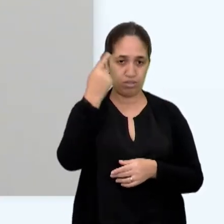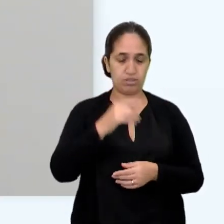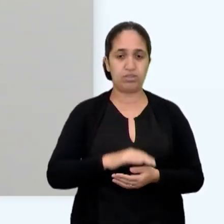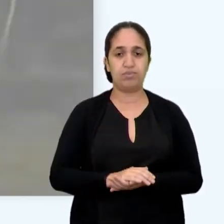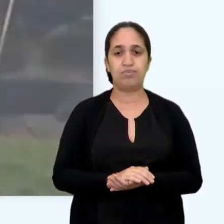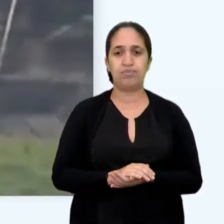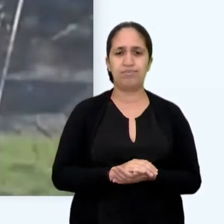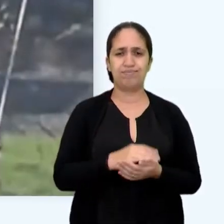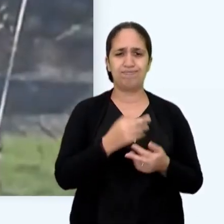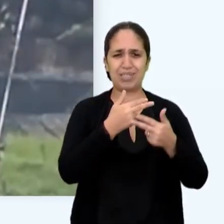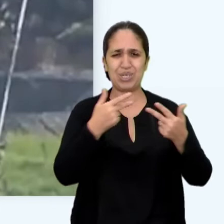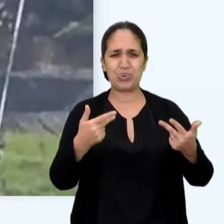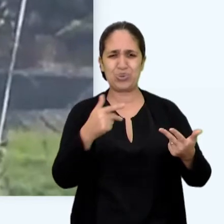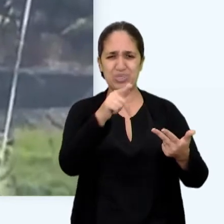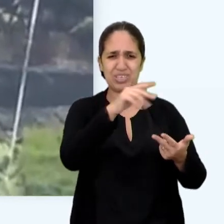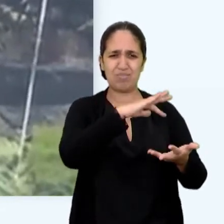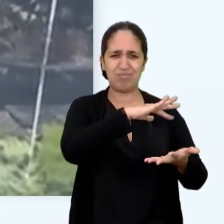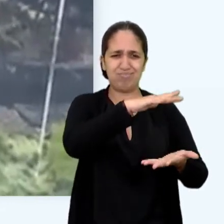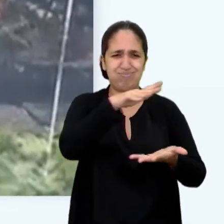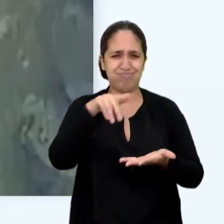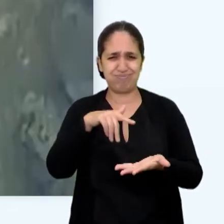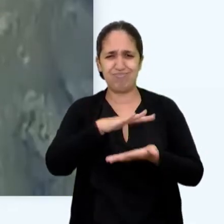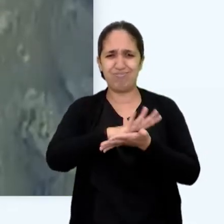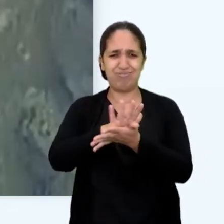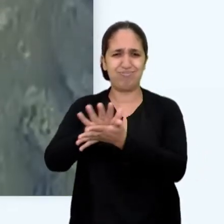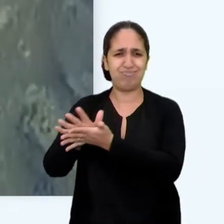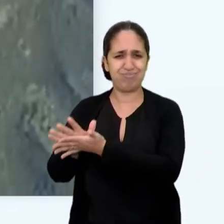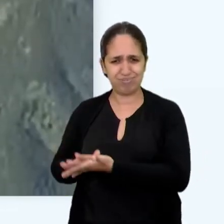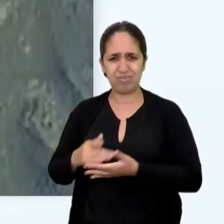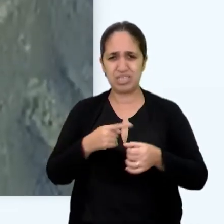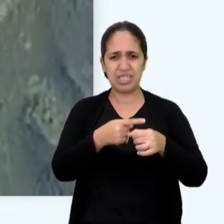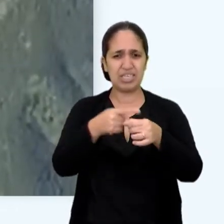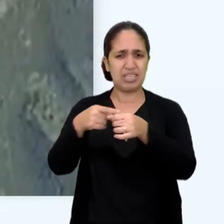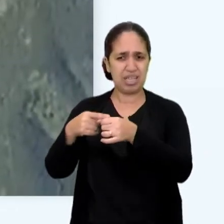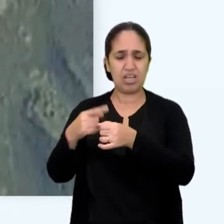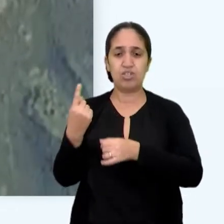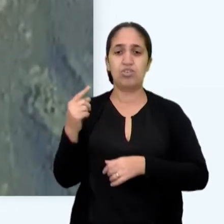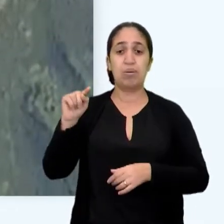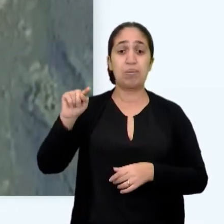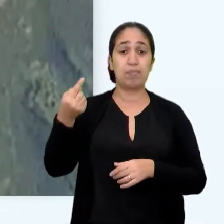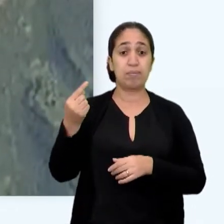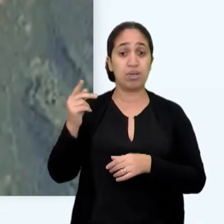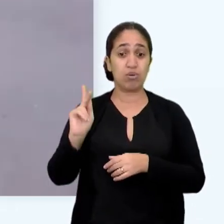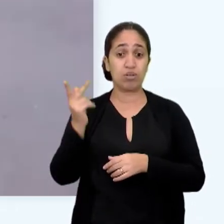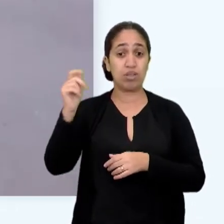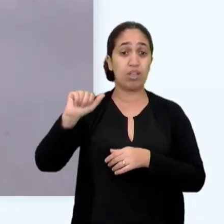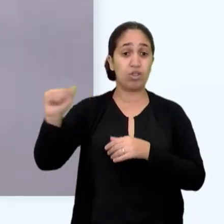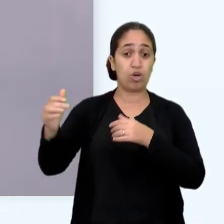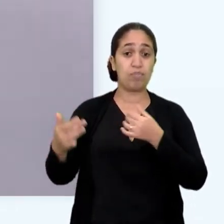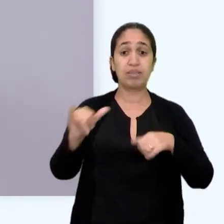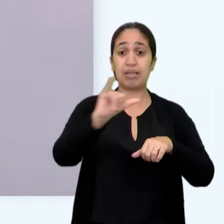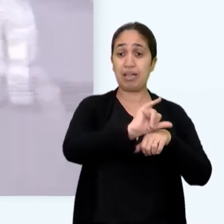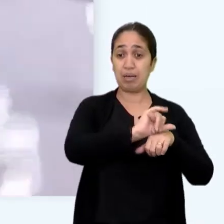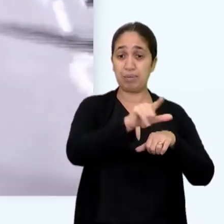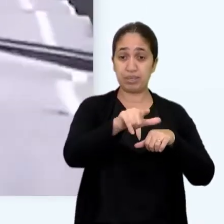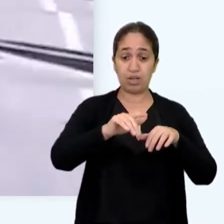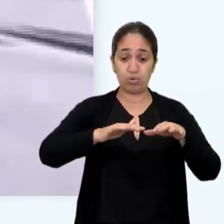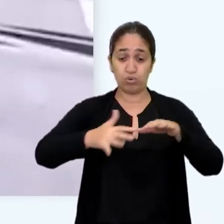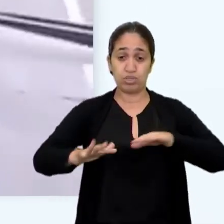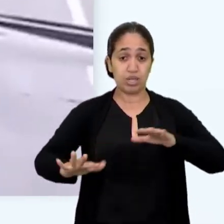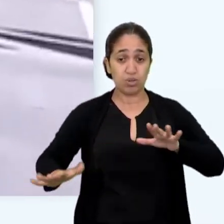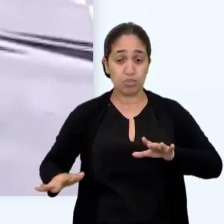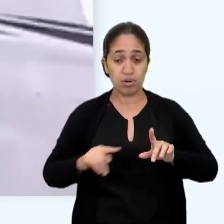Os estragos se concentram na região de Kumamoto, 1.000 quilômetros a sudoeste da capital, Tóquio. Um tremor de